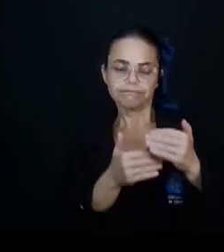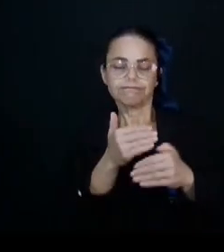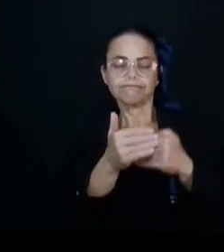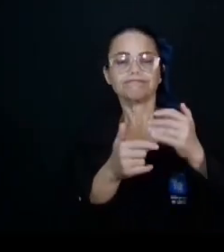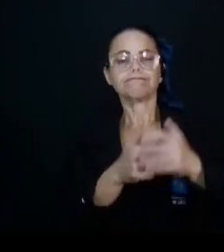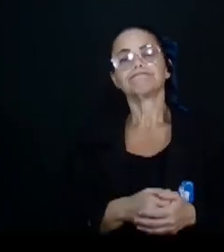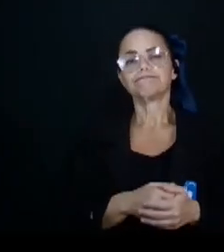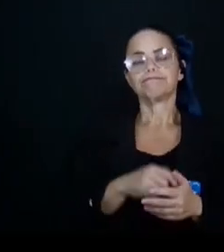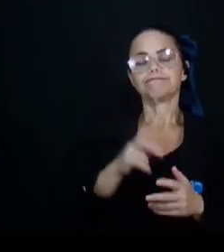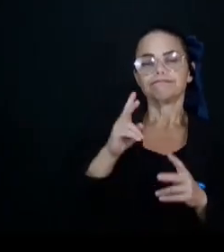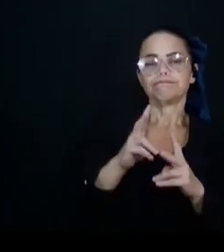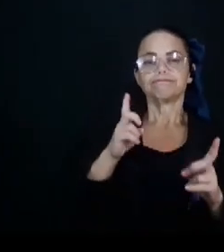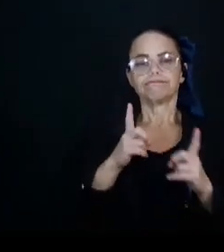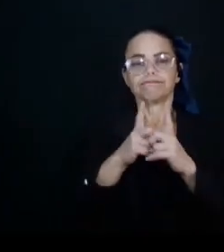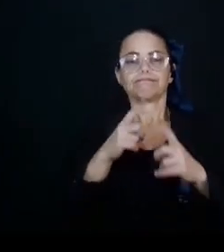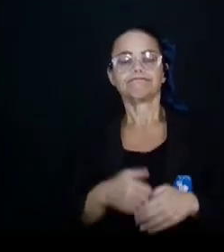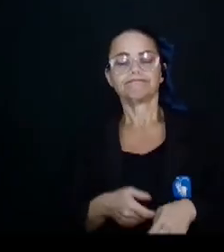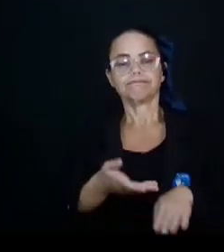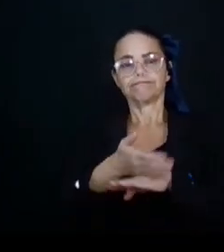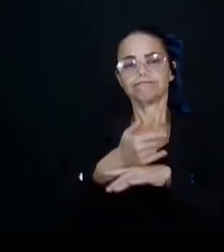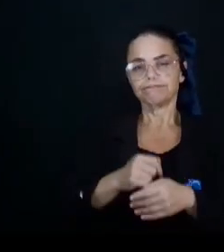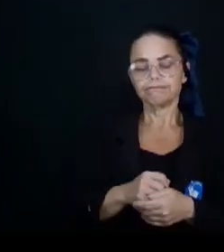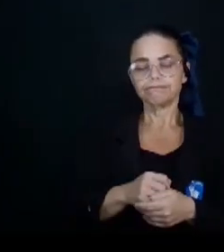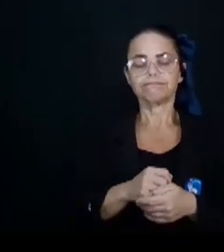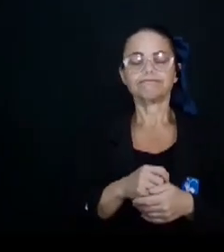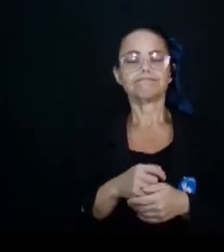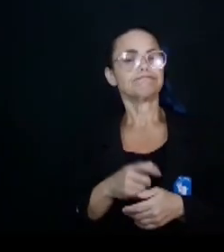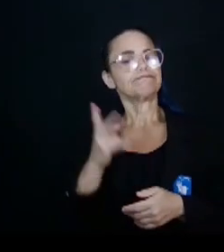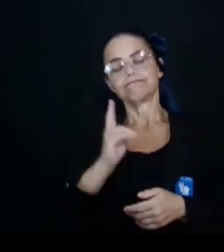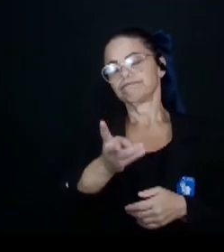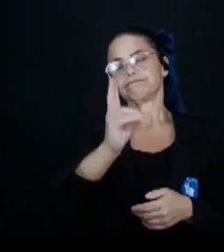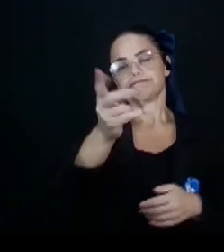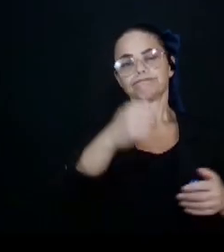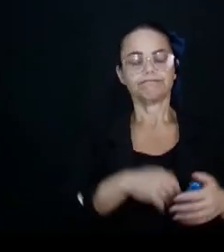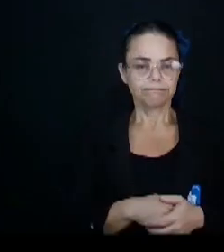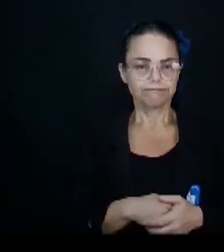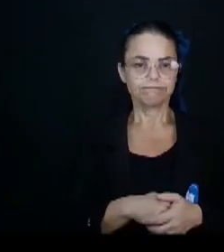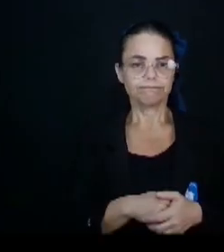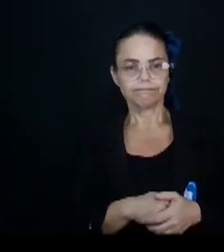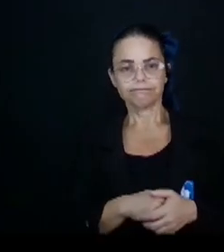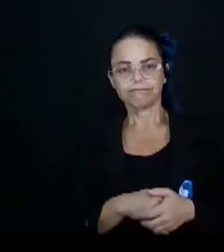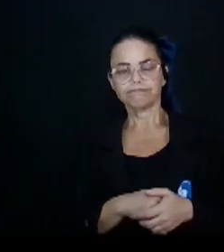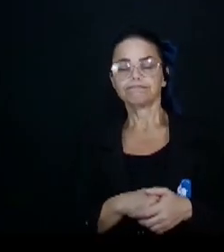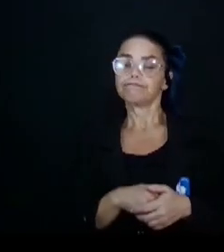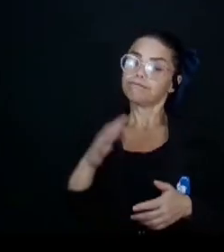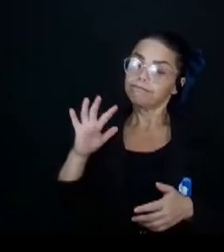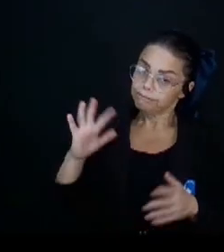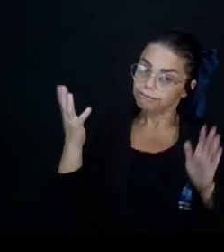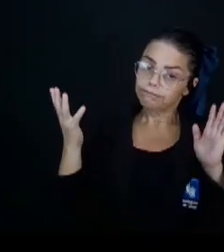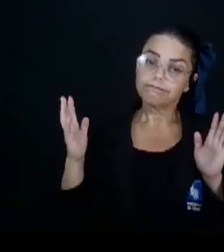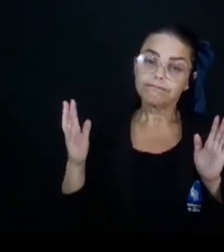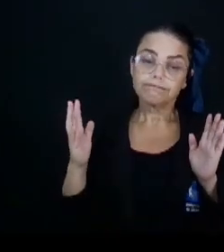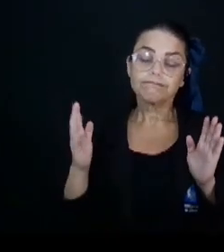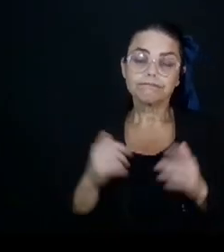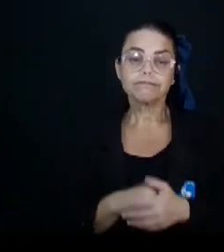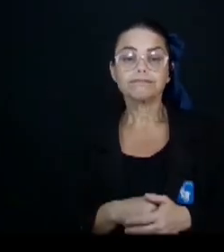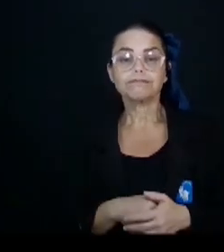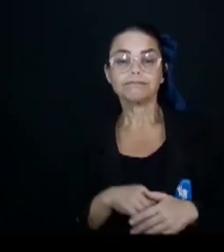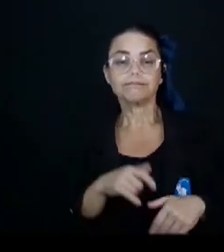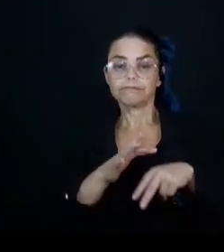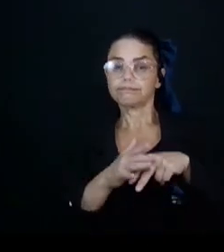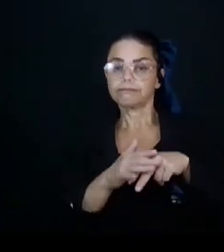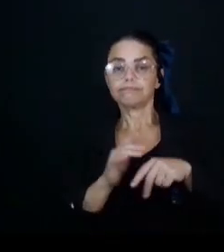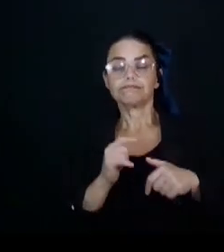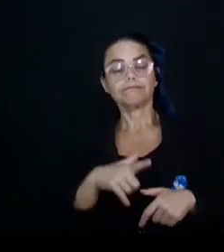diagnóstico precoce, mas nem sempre, né, acontece do paciente perceber esses sinais ou